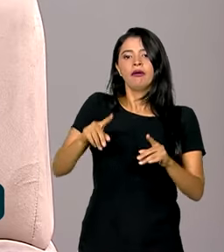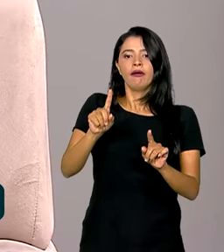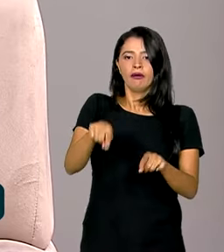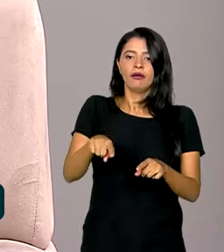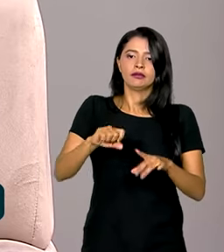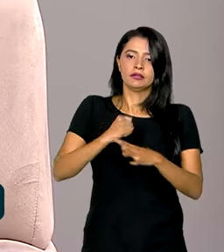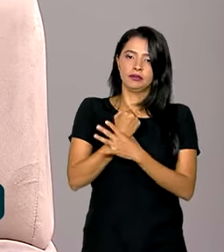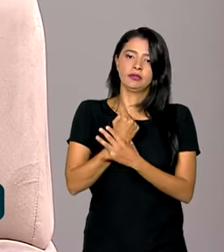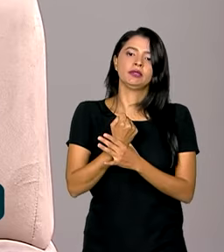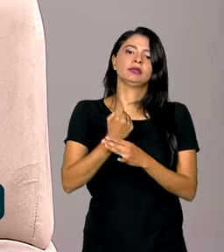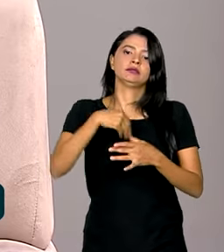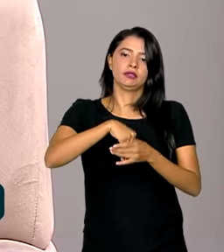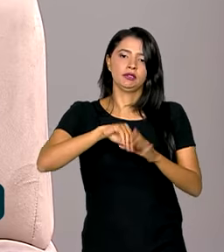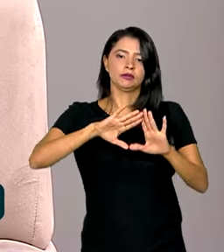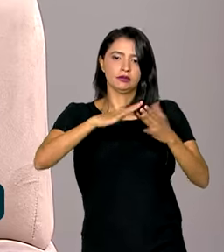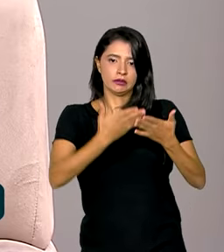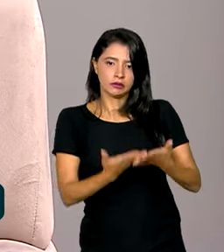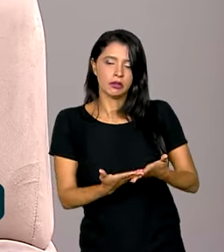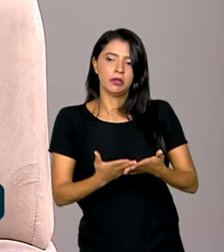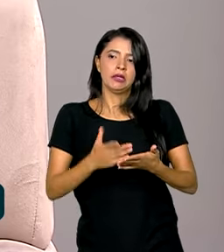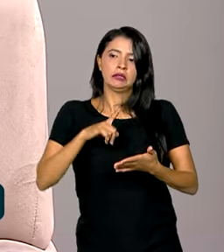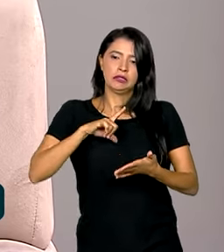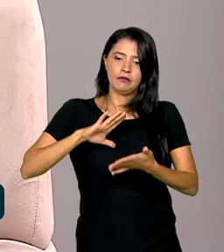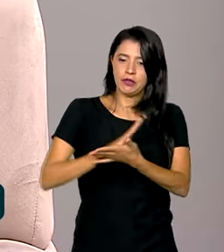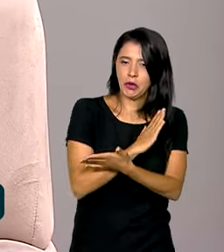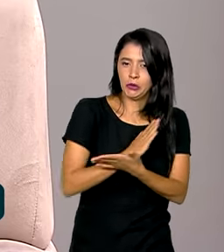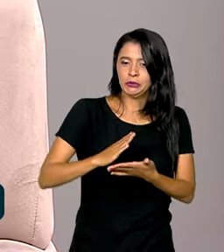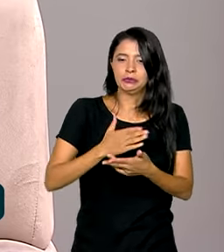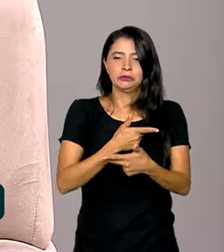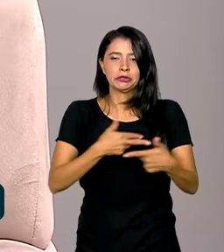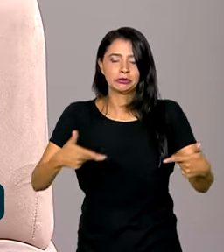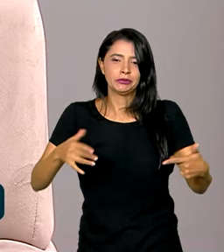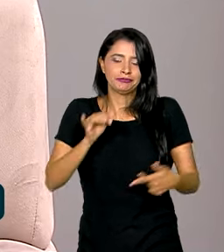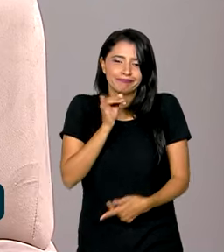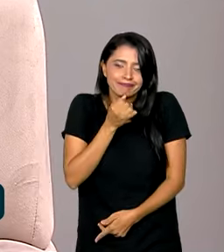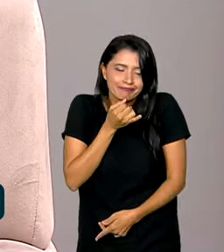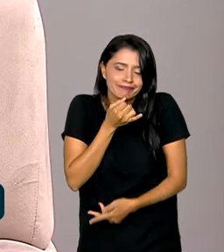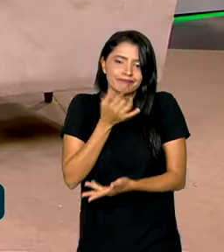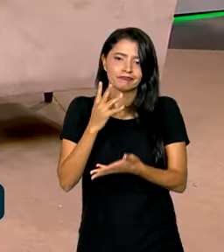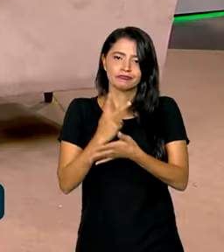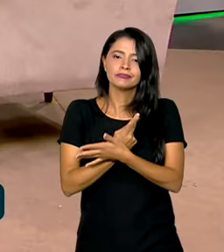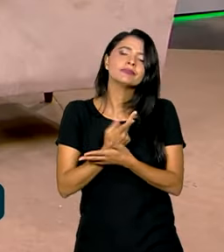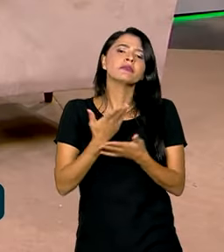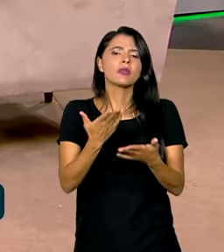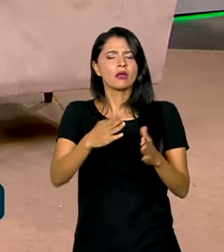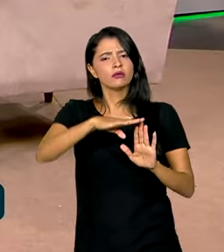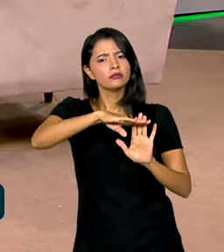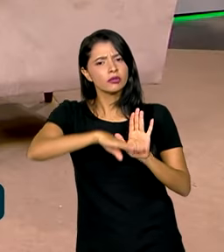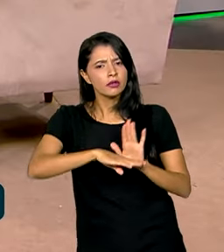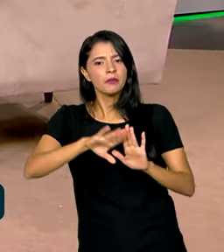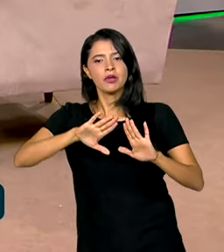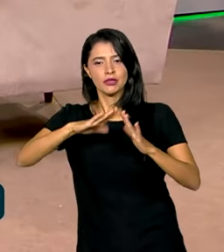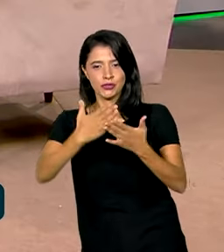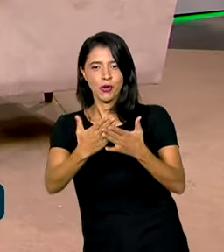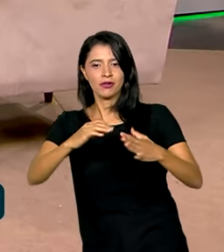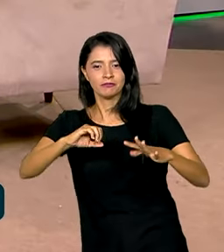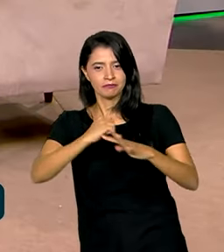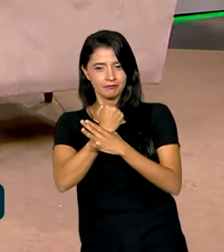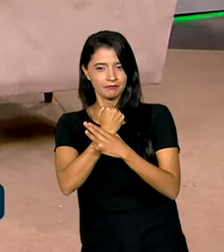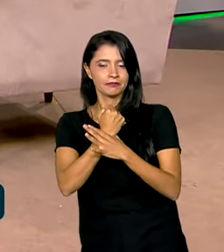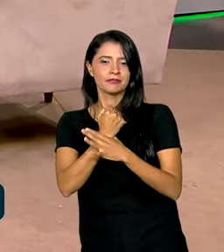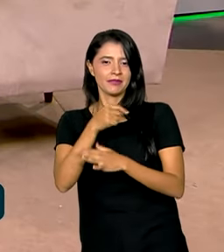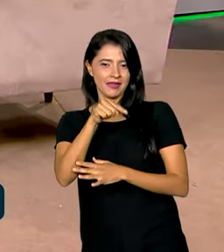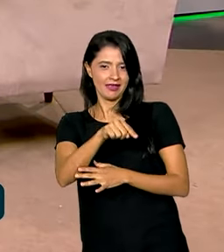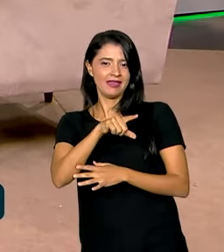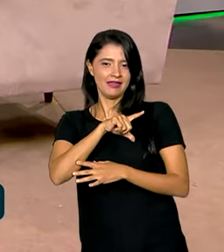segurança nas escolas, né, ministro? Nós tivemos aí alguns episódios lamentáveis, né? Mas o programa Escola Segura, ele